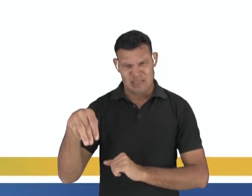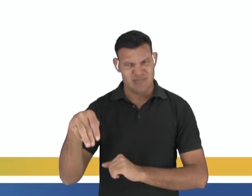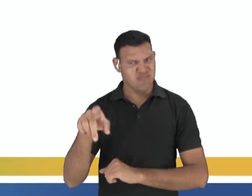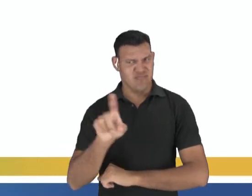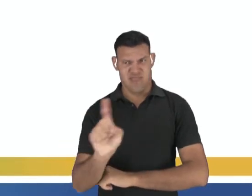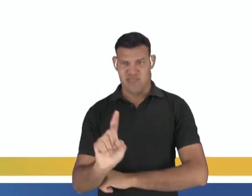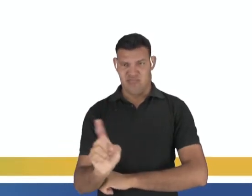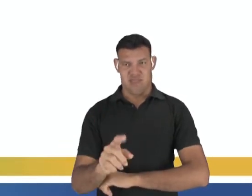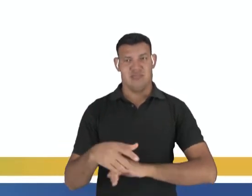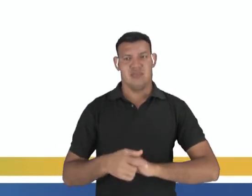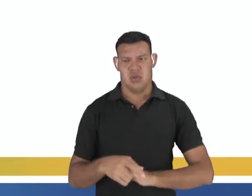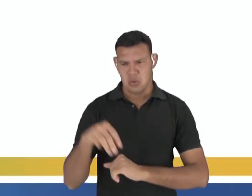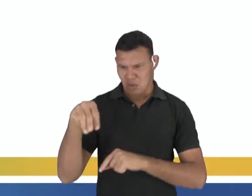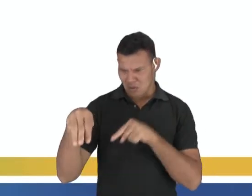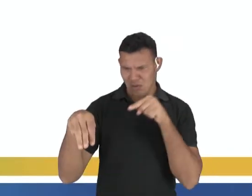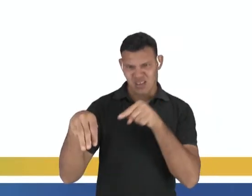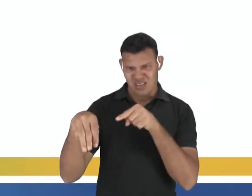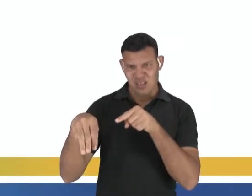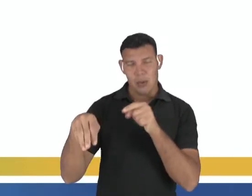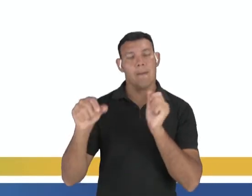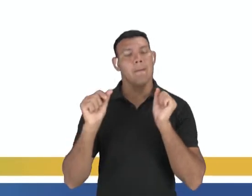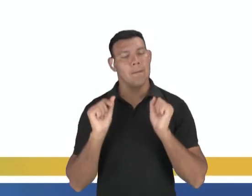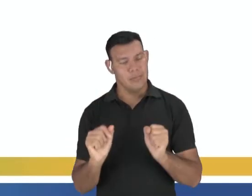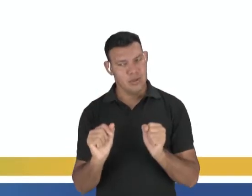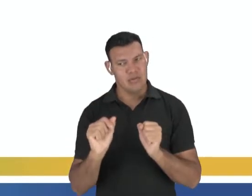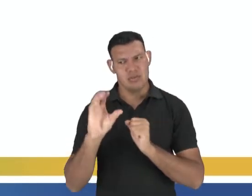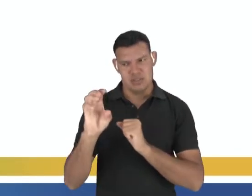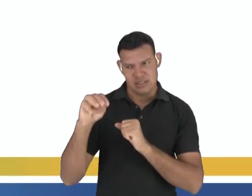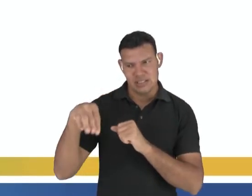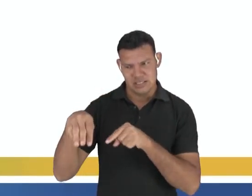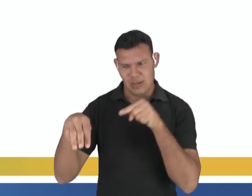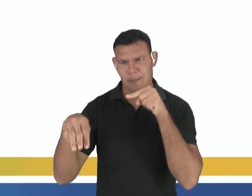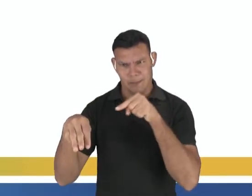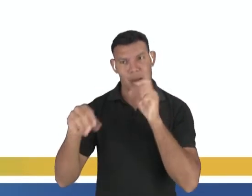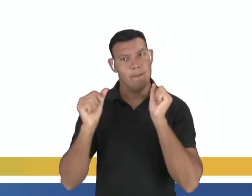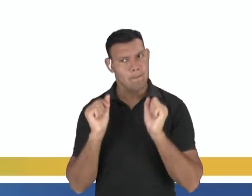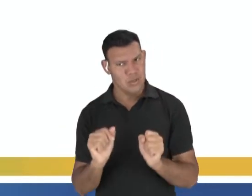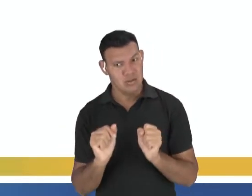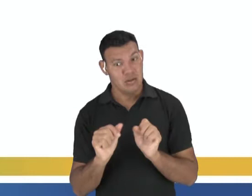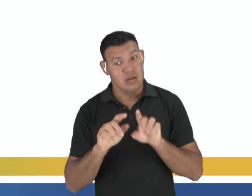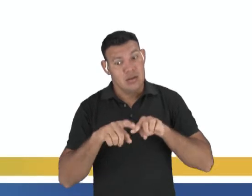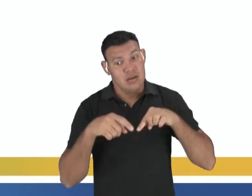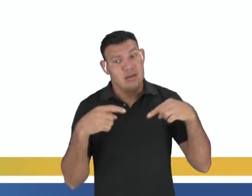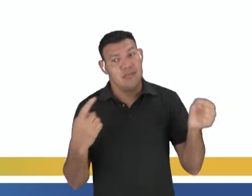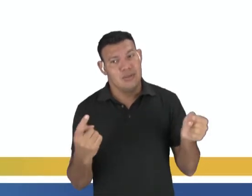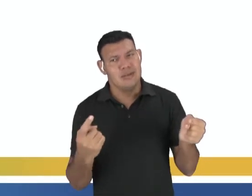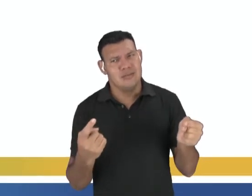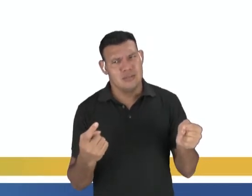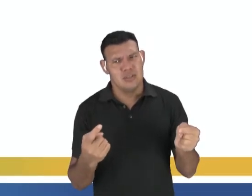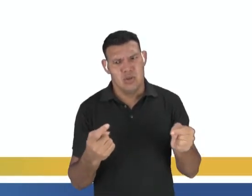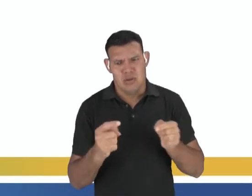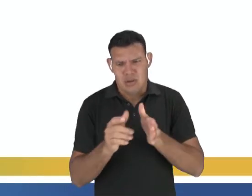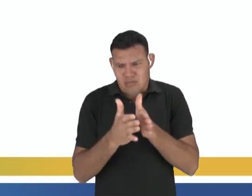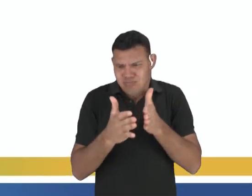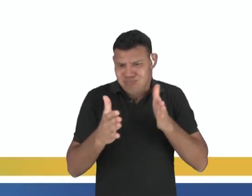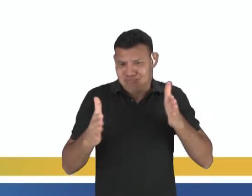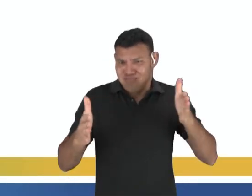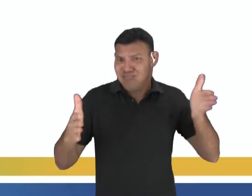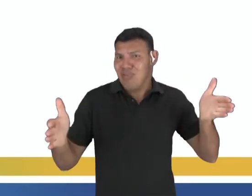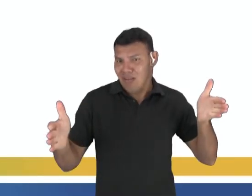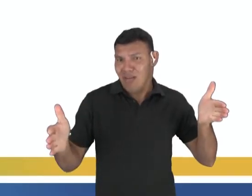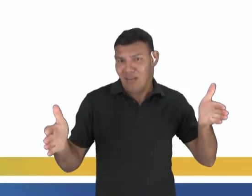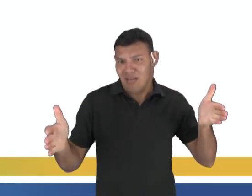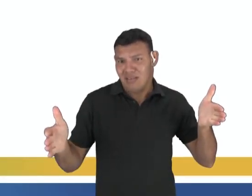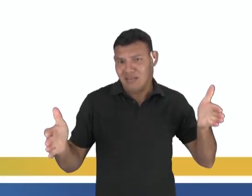adequada porque eu posso representar Inmetro posso representar em centímetro posso Sem problema vou mas aí eu voltei valores muito grandes com